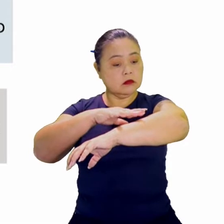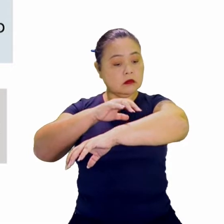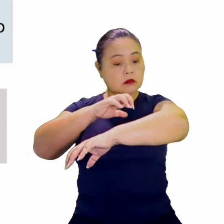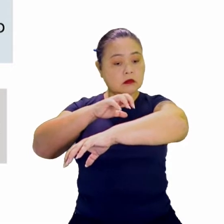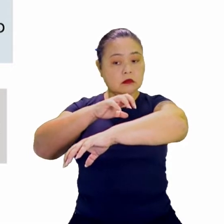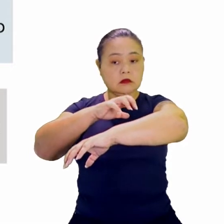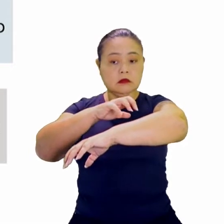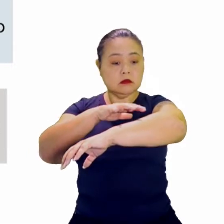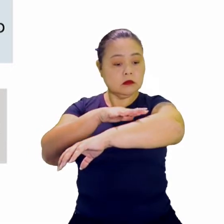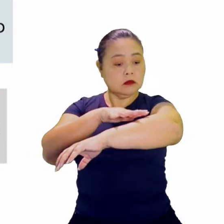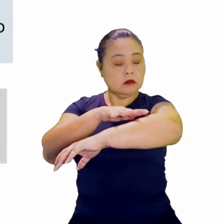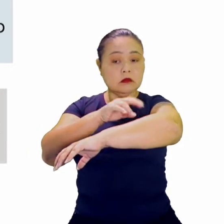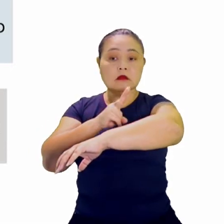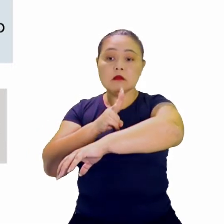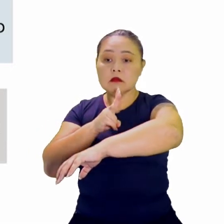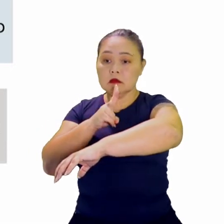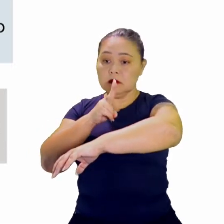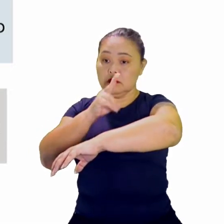força.